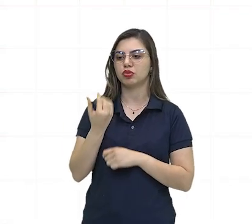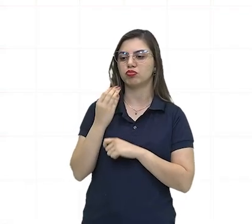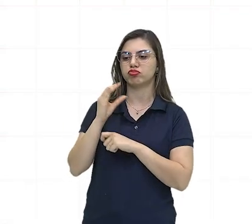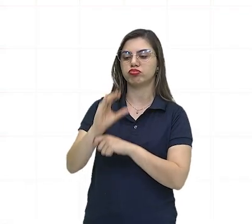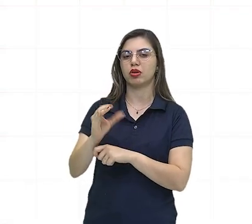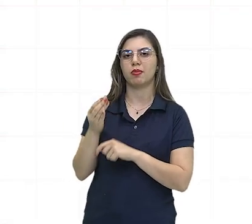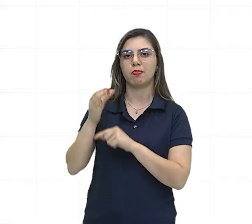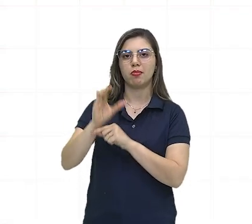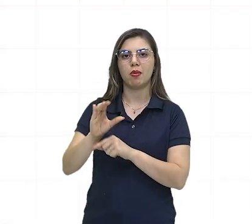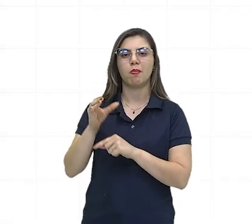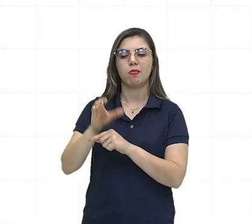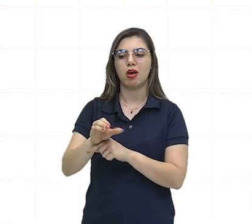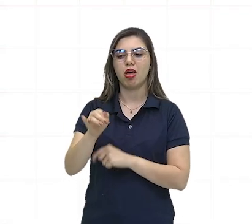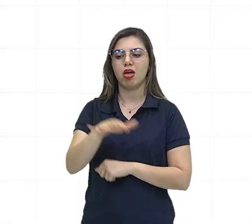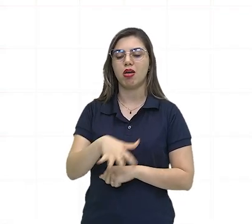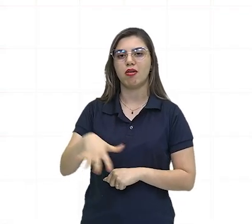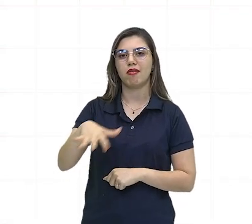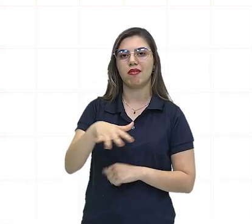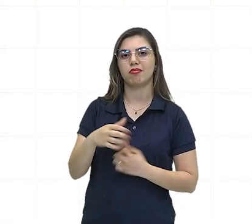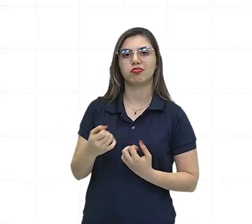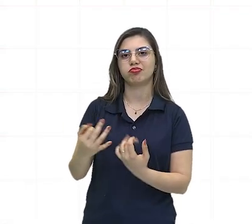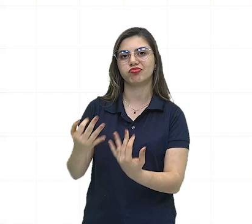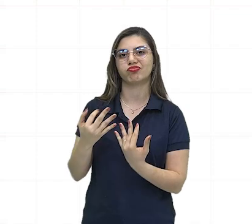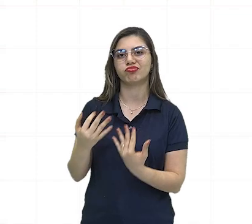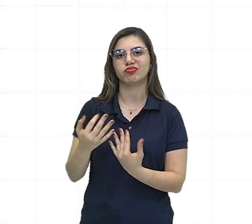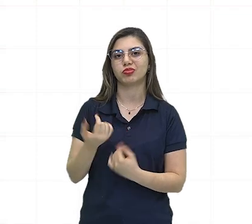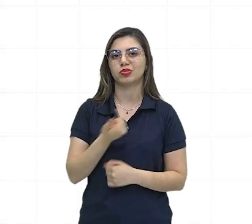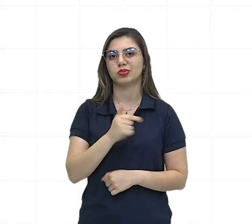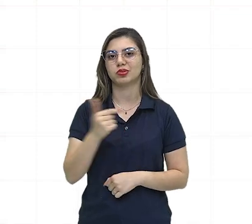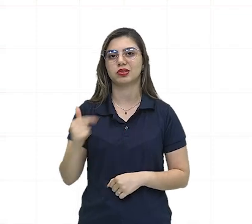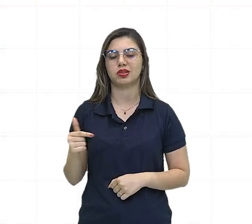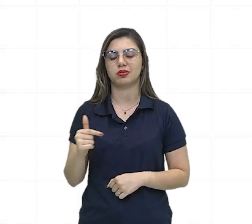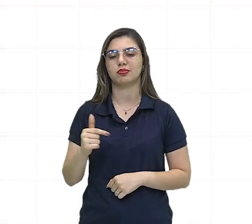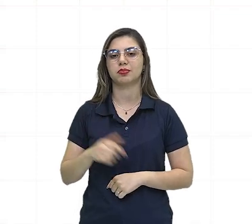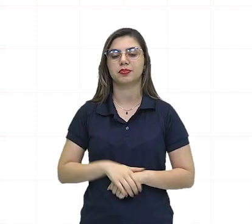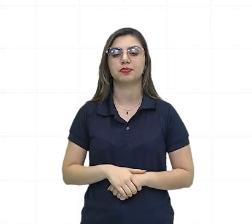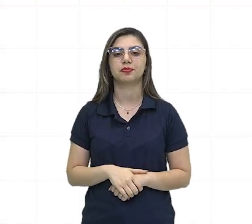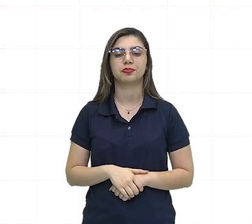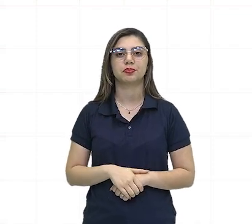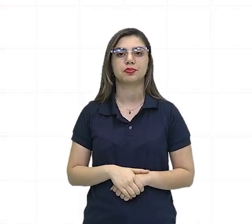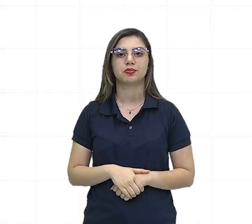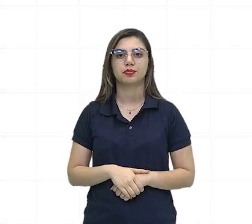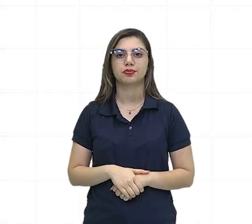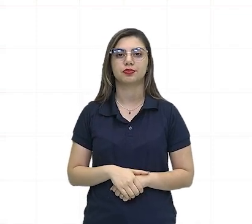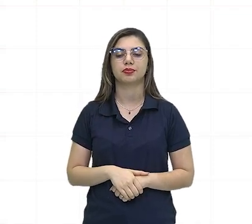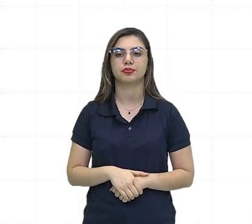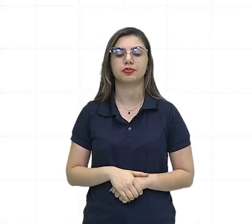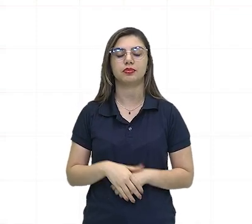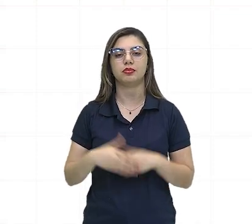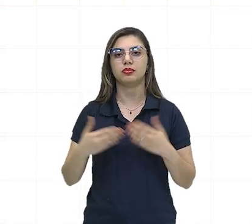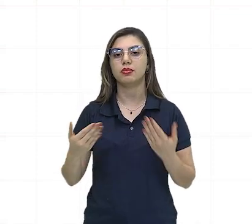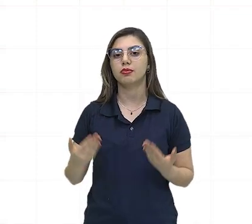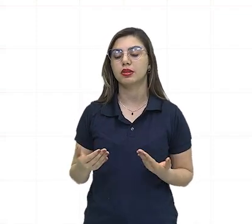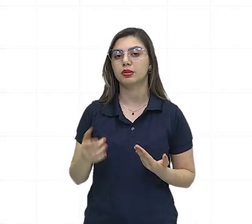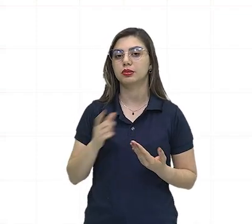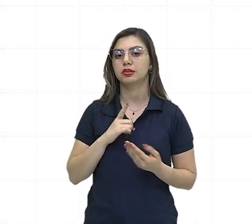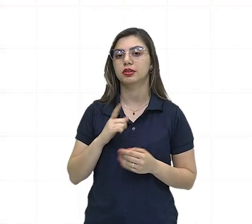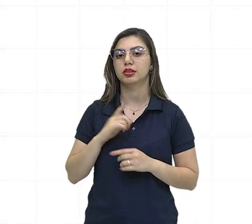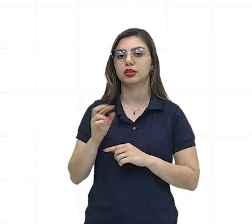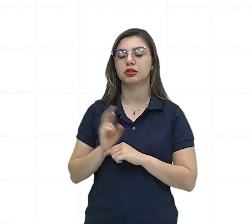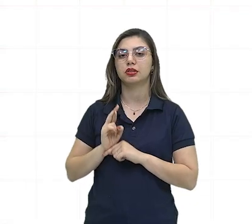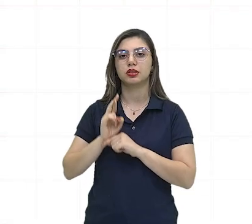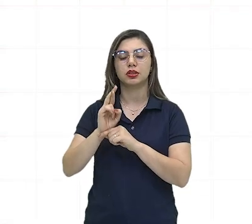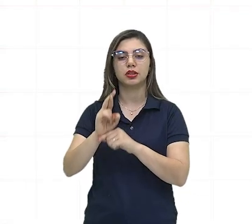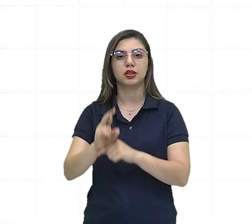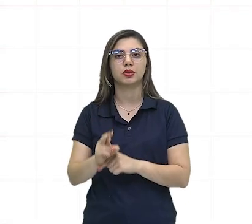ali nessas áreas de cultivos. Inclusive, a menor eficiência do uso de